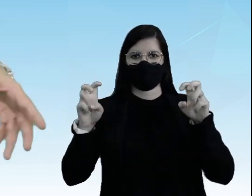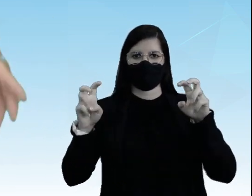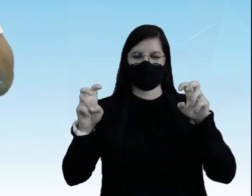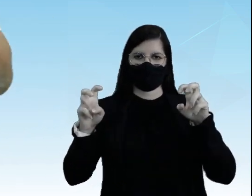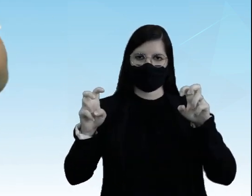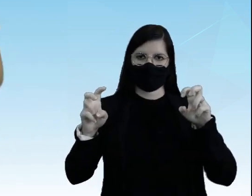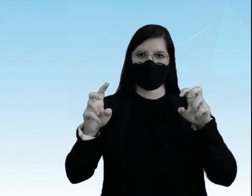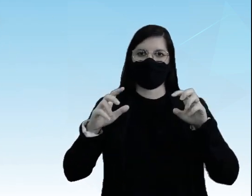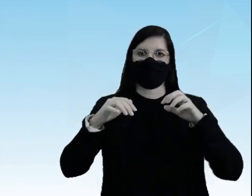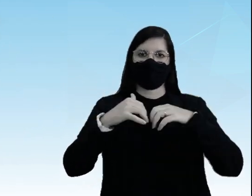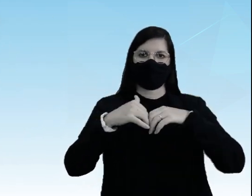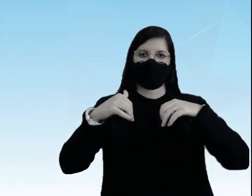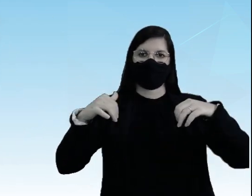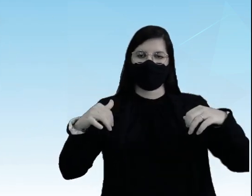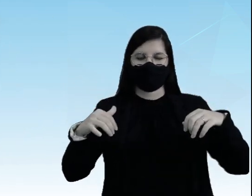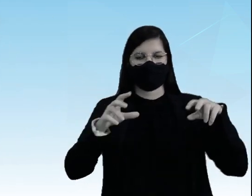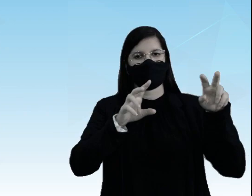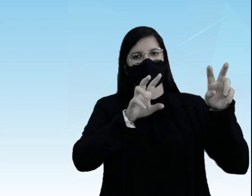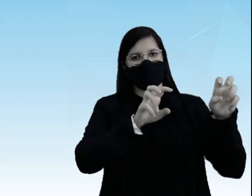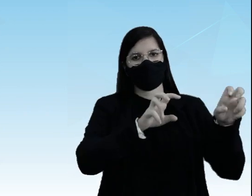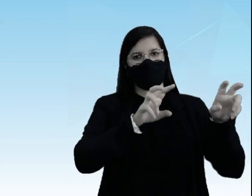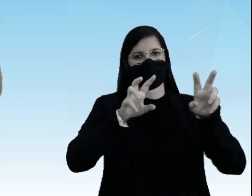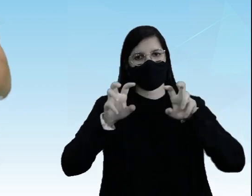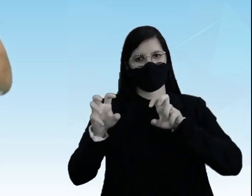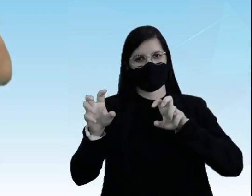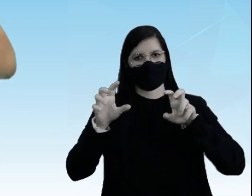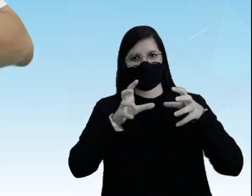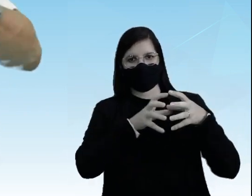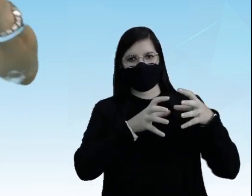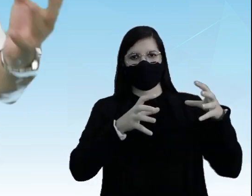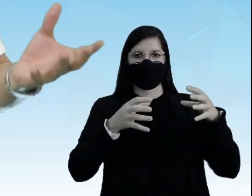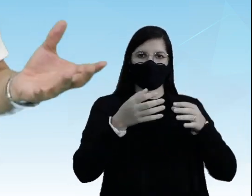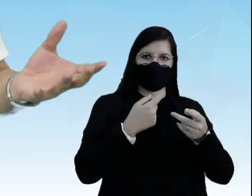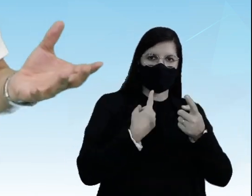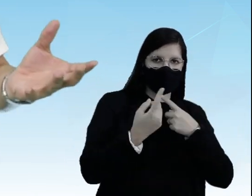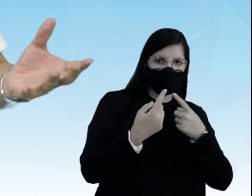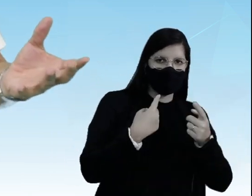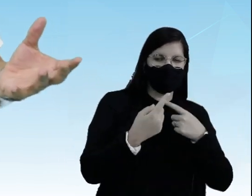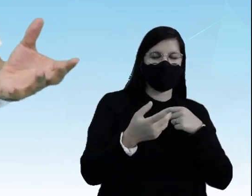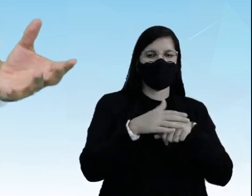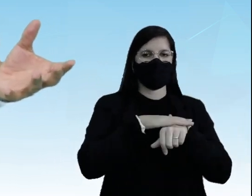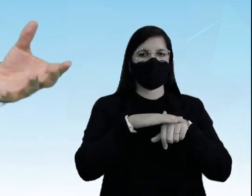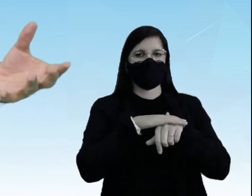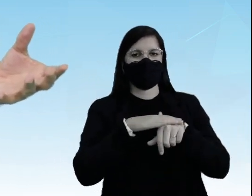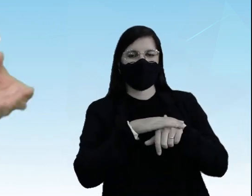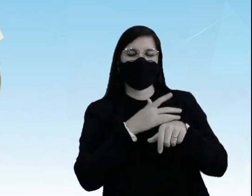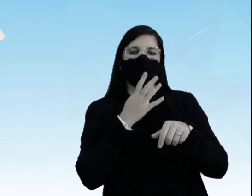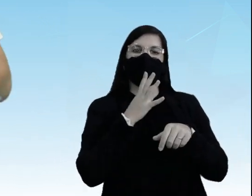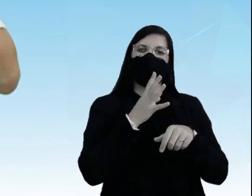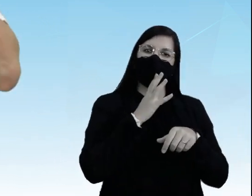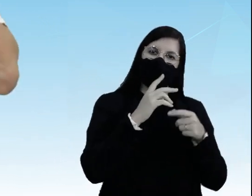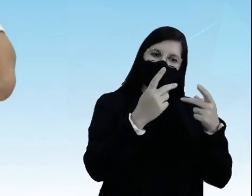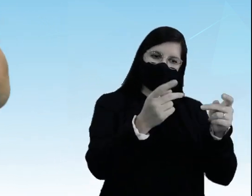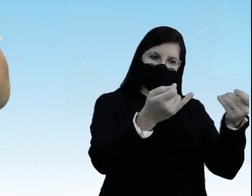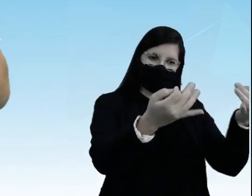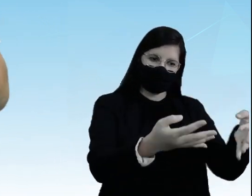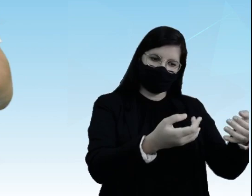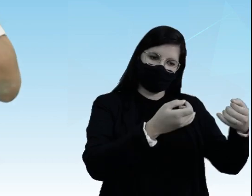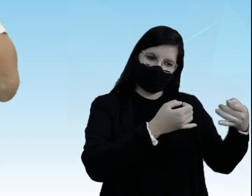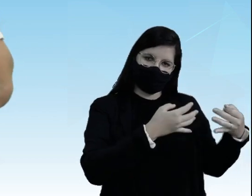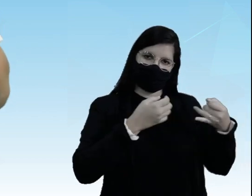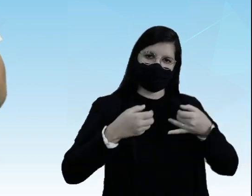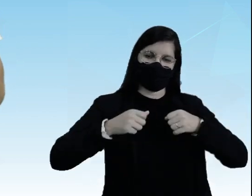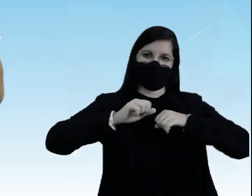assunto, dividir bem o assunto com os colegas, conhecer a parte do outro e falar com